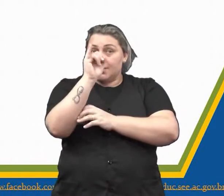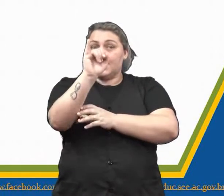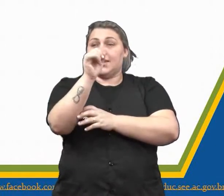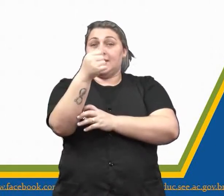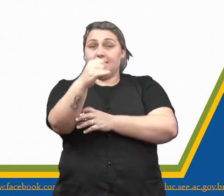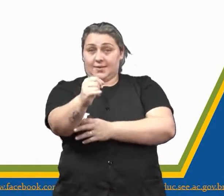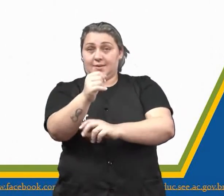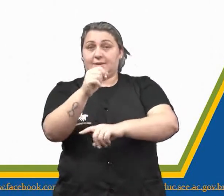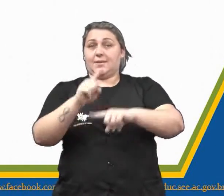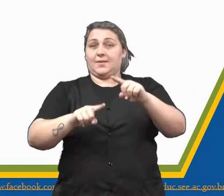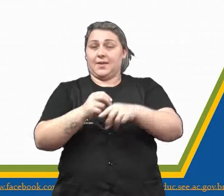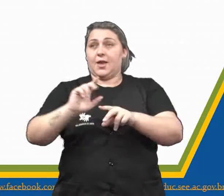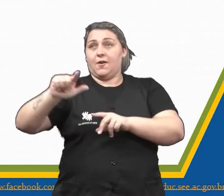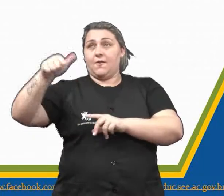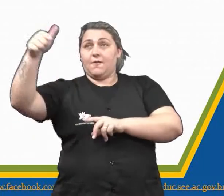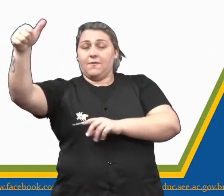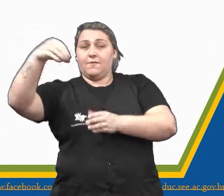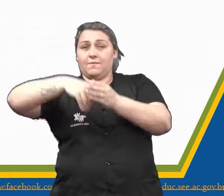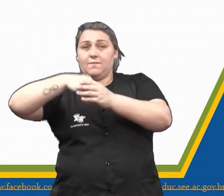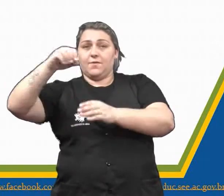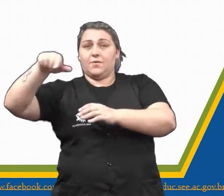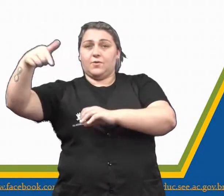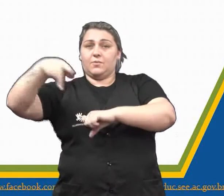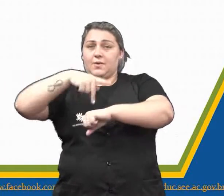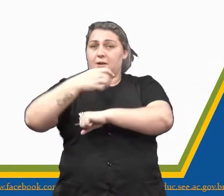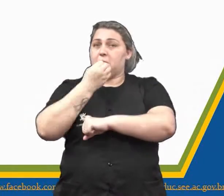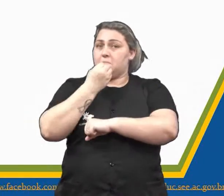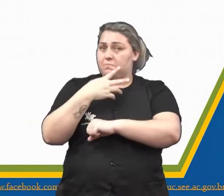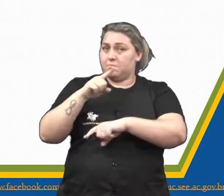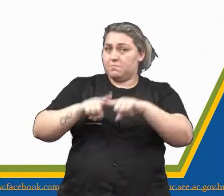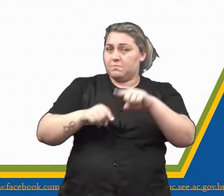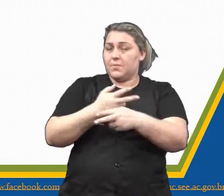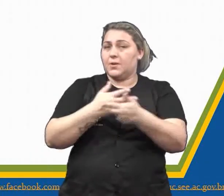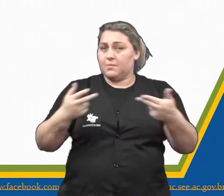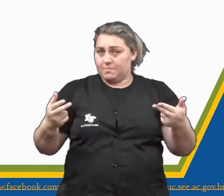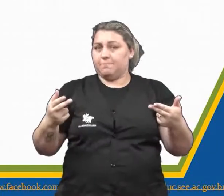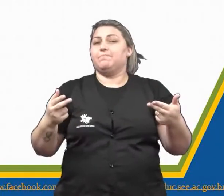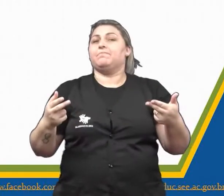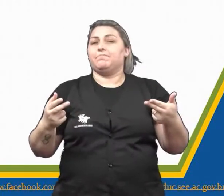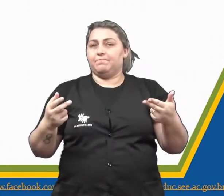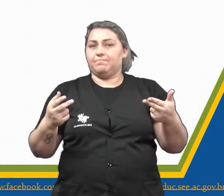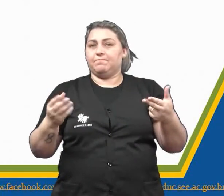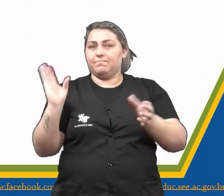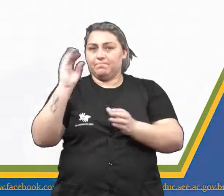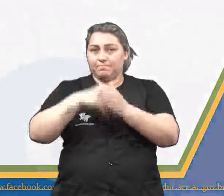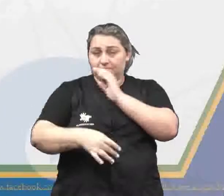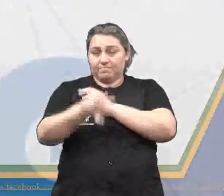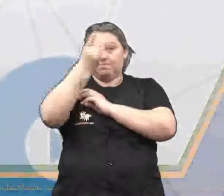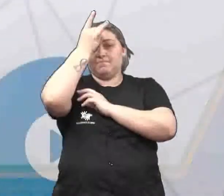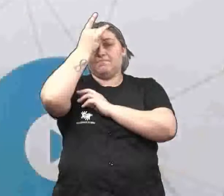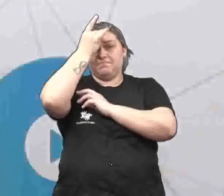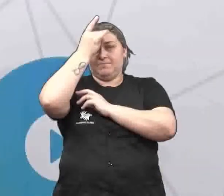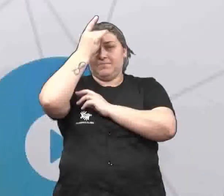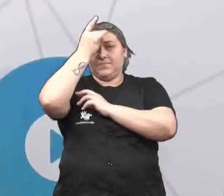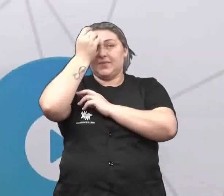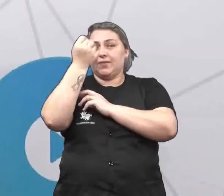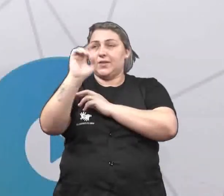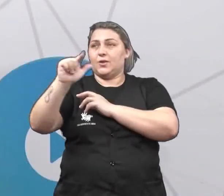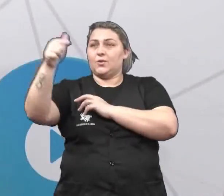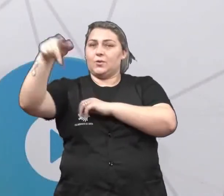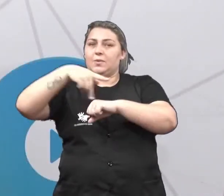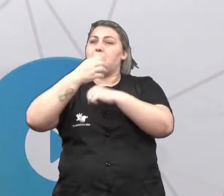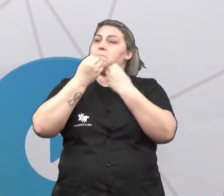esse produto é importado, esse produto é bom. Então essa ideia foi difundida na cabeça dos brasileiros, né, de que se ele é importado é bom.